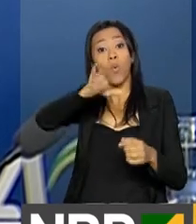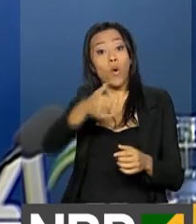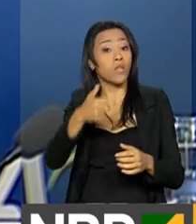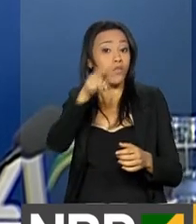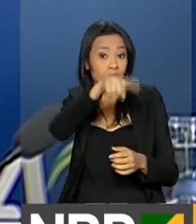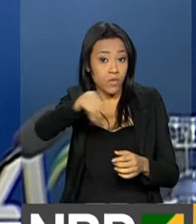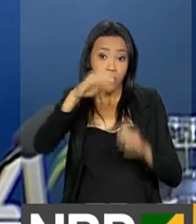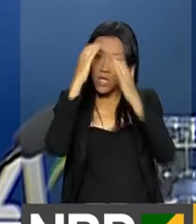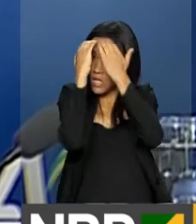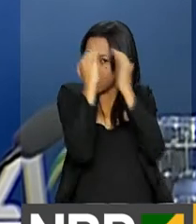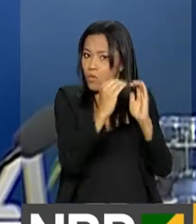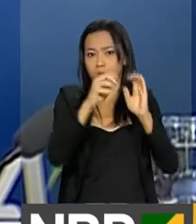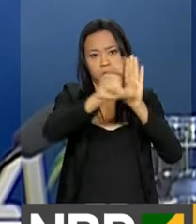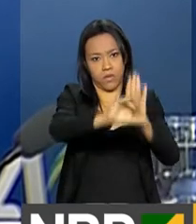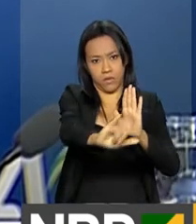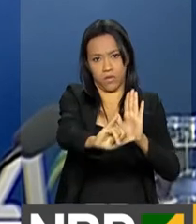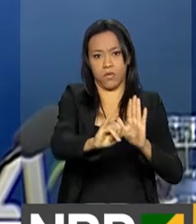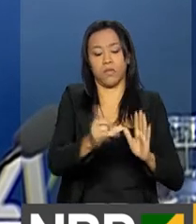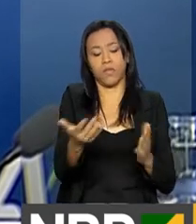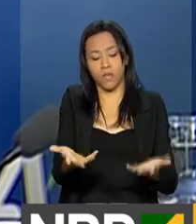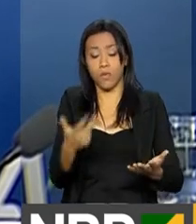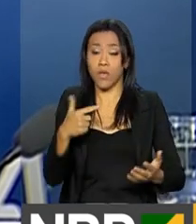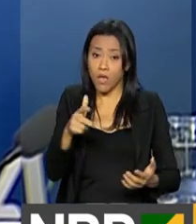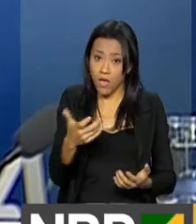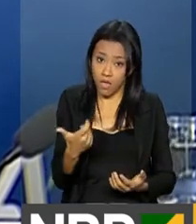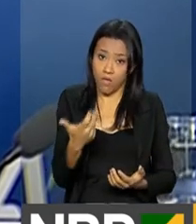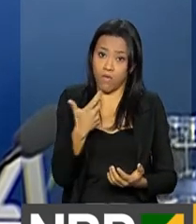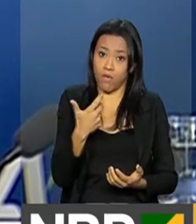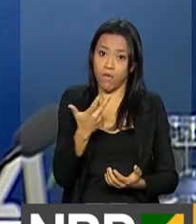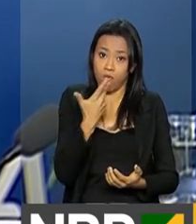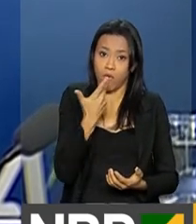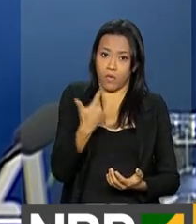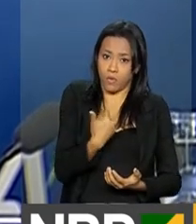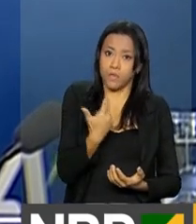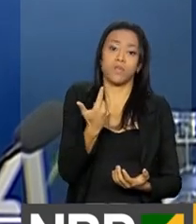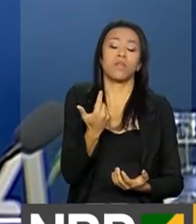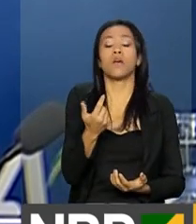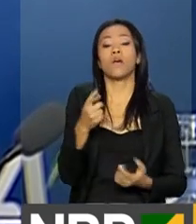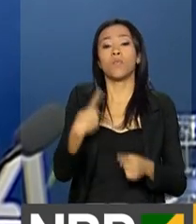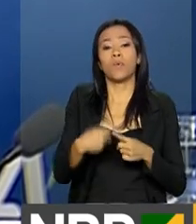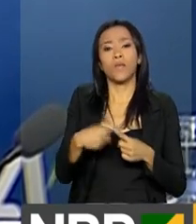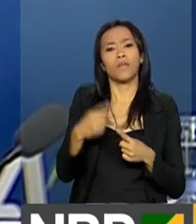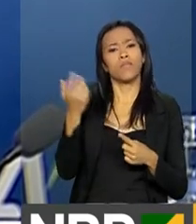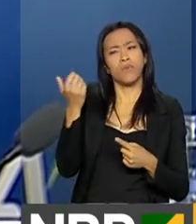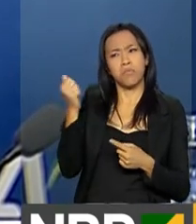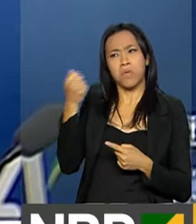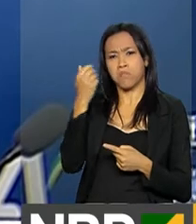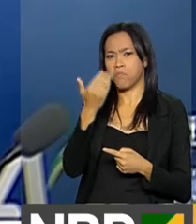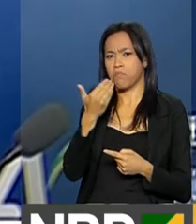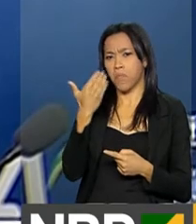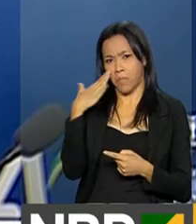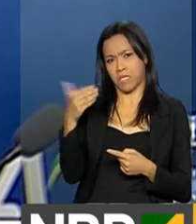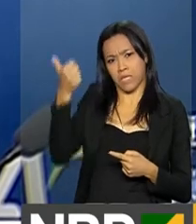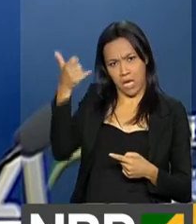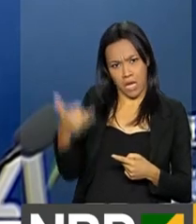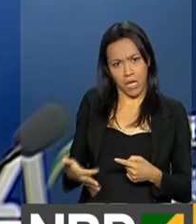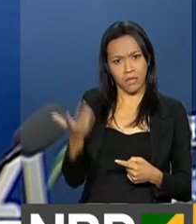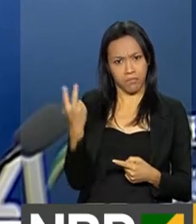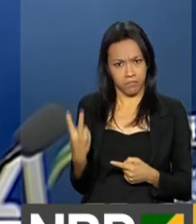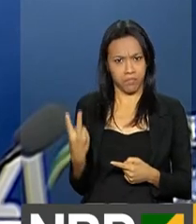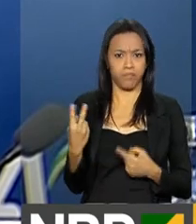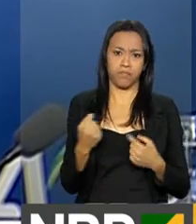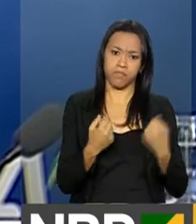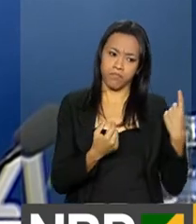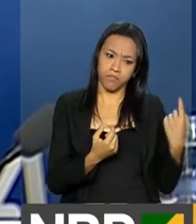Não é verdade? E por isso, eu digo isso, porque isso está muito ligado à exposição que a Gracie e a ministra